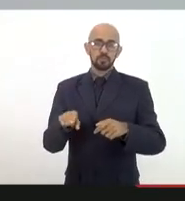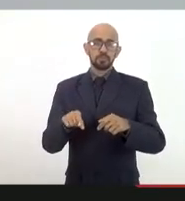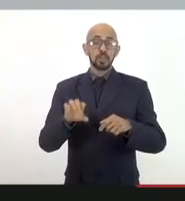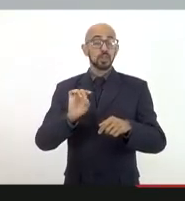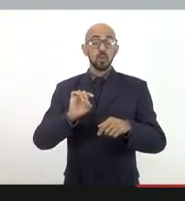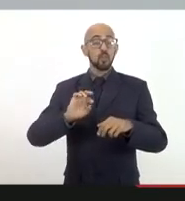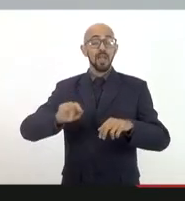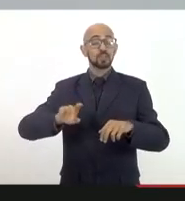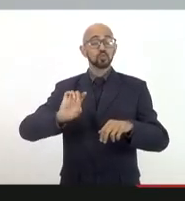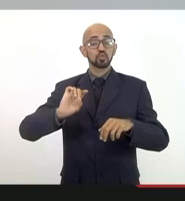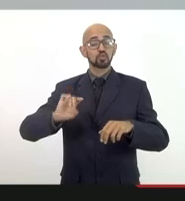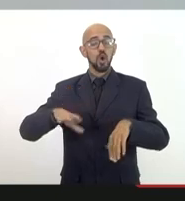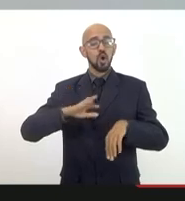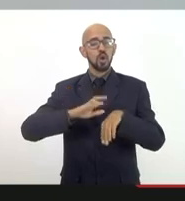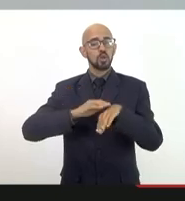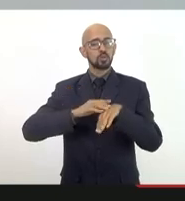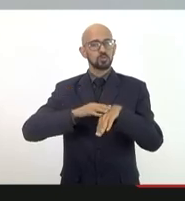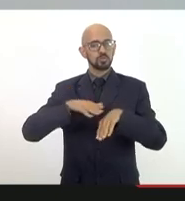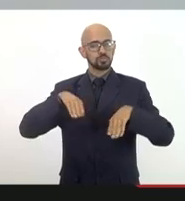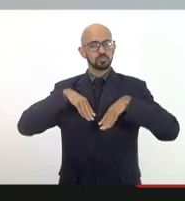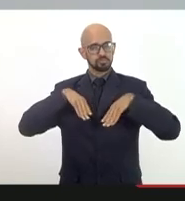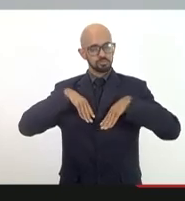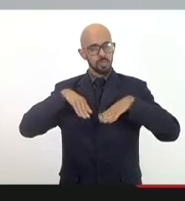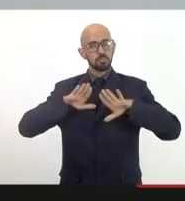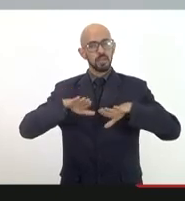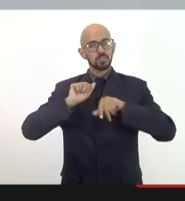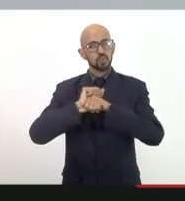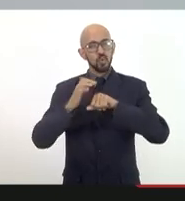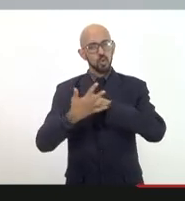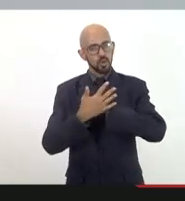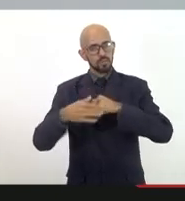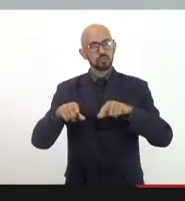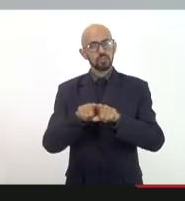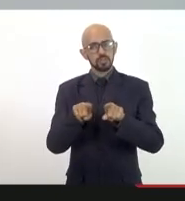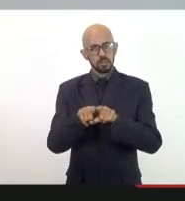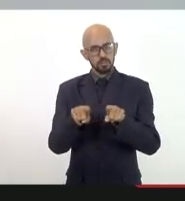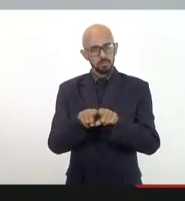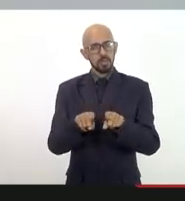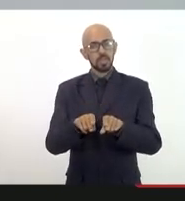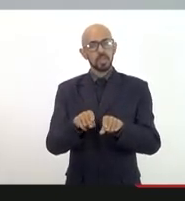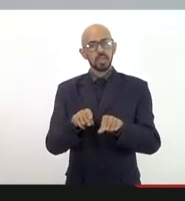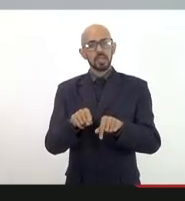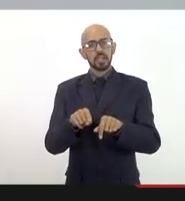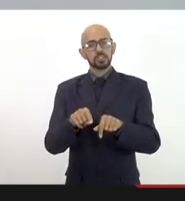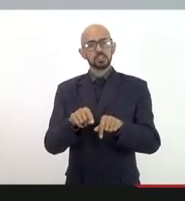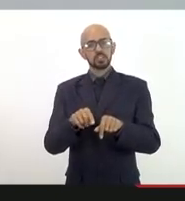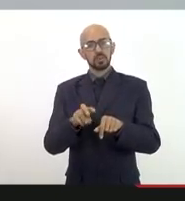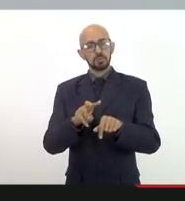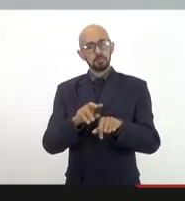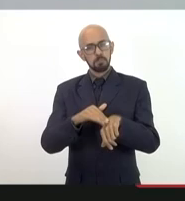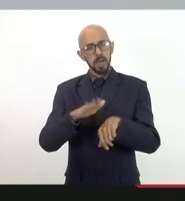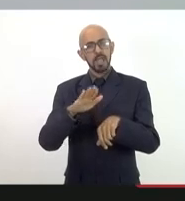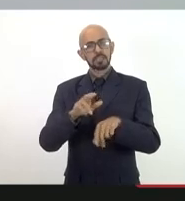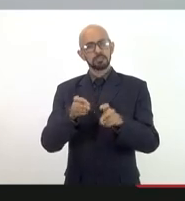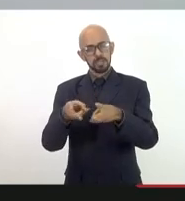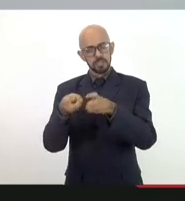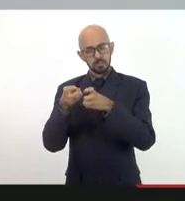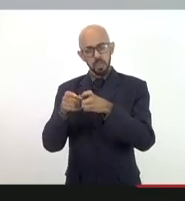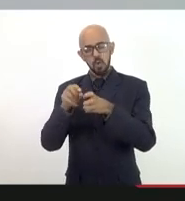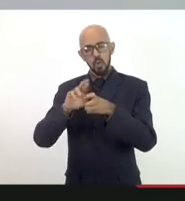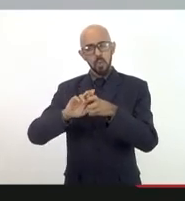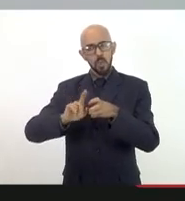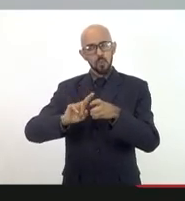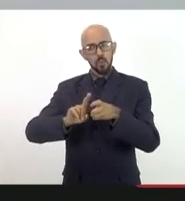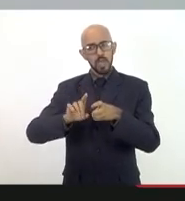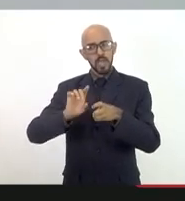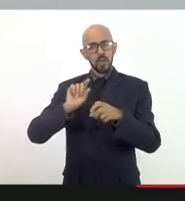também agora no contexto da pandemia do novo coronavírus, quem mais a gente viu presente nos territórios de favela não foram os